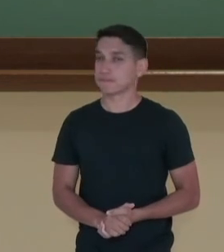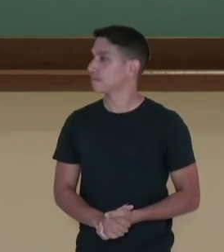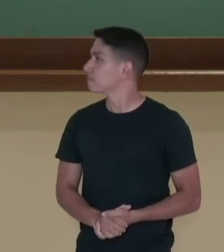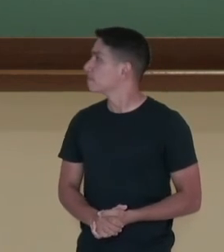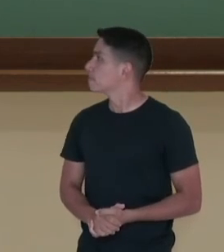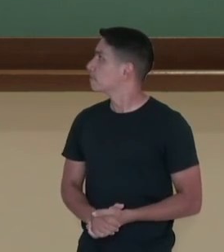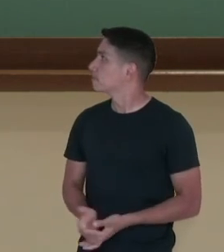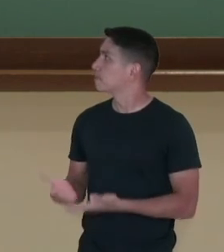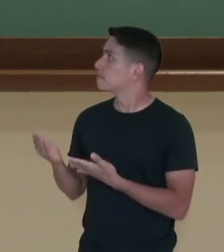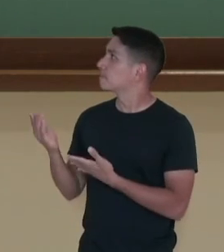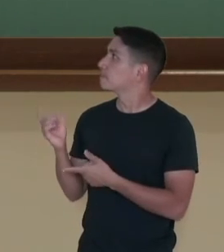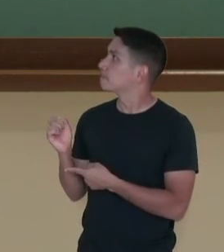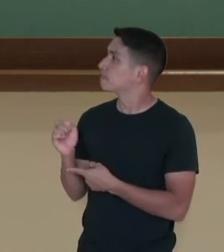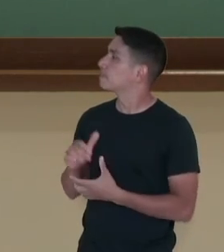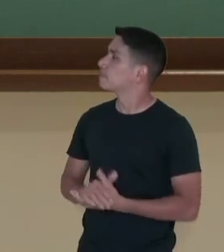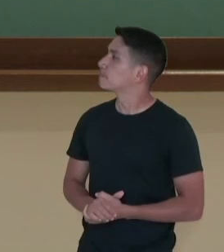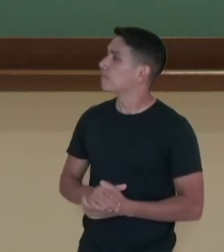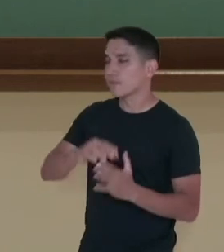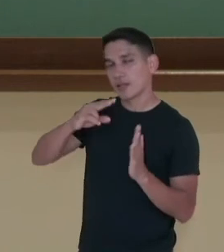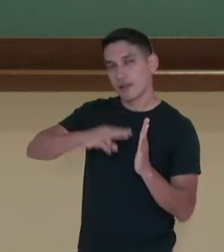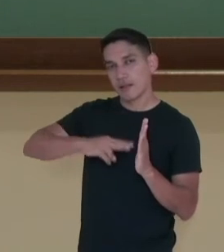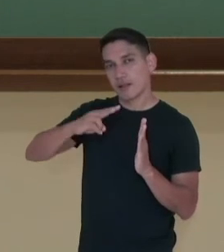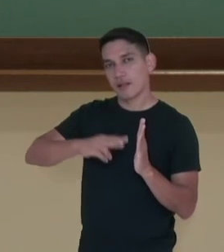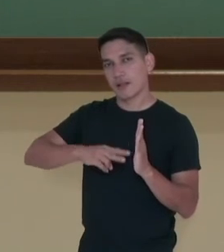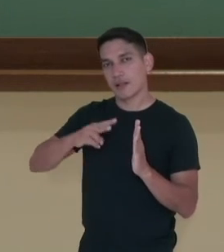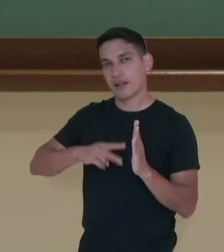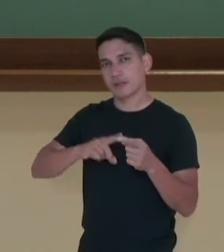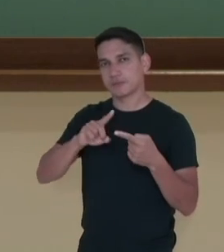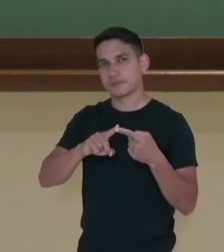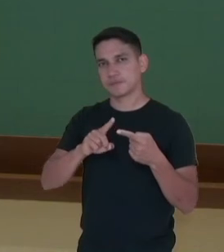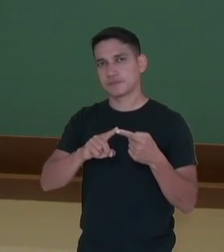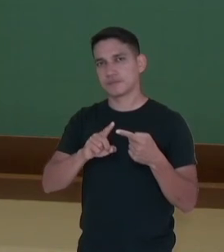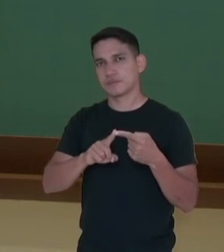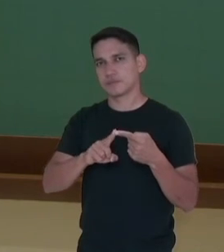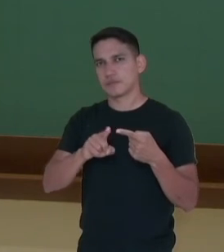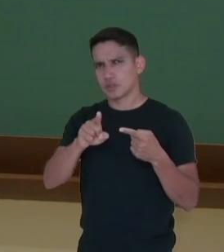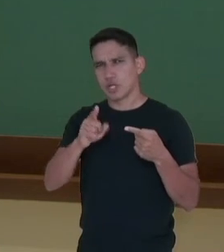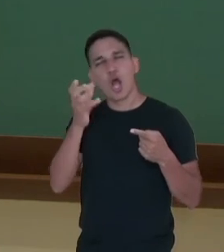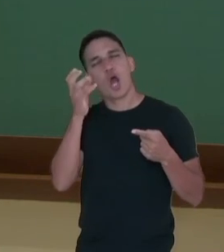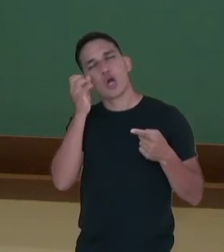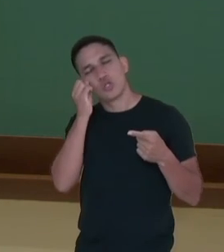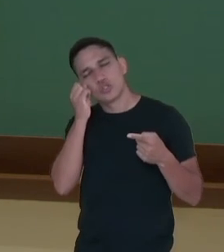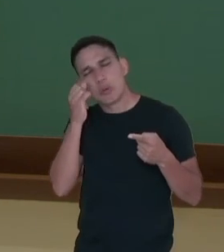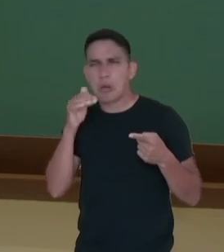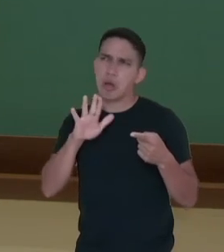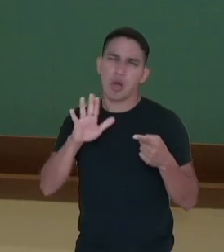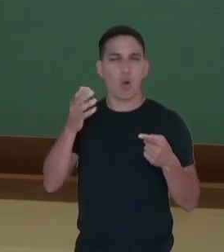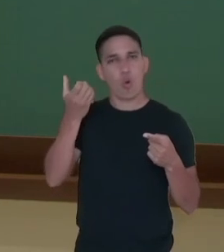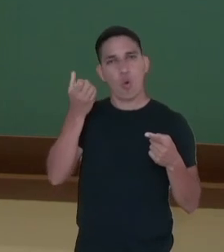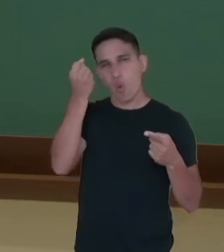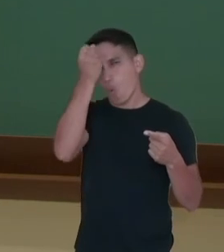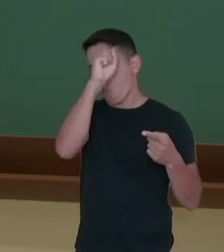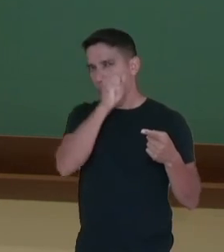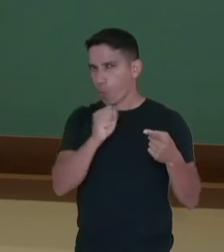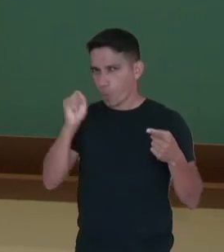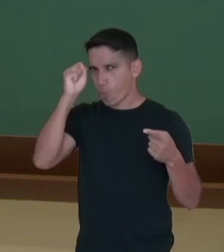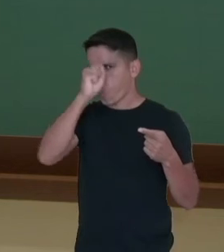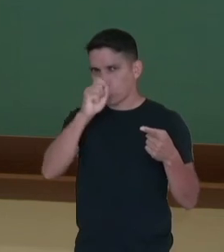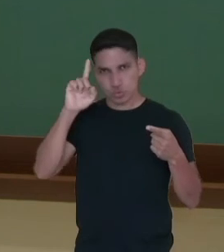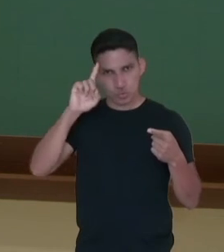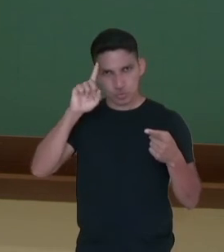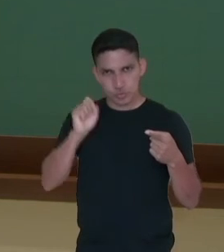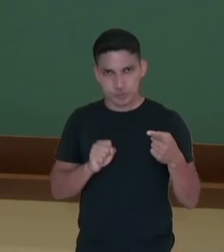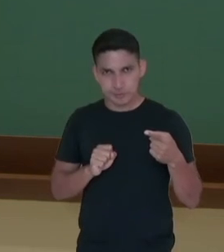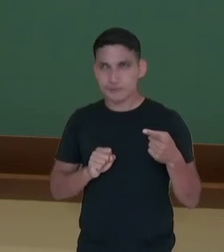Ó, dormes ao menos 8 horas diárias? Se você dorme 8 horas diárias aí, pelo menos. Bebes